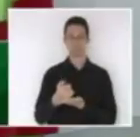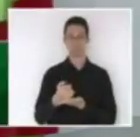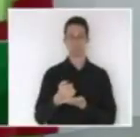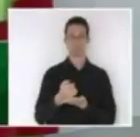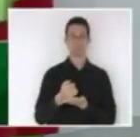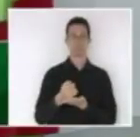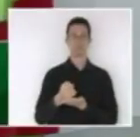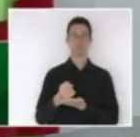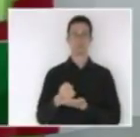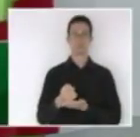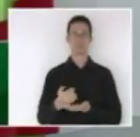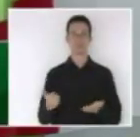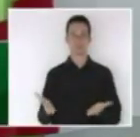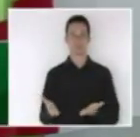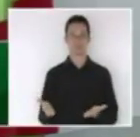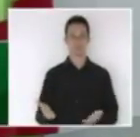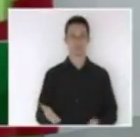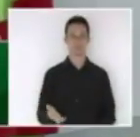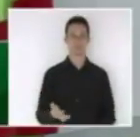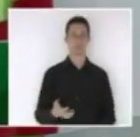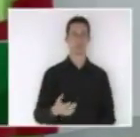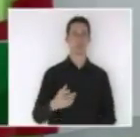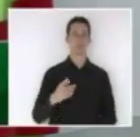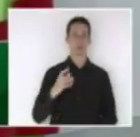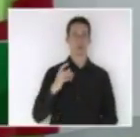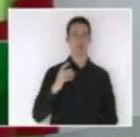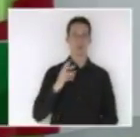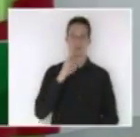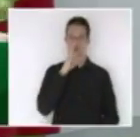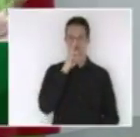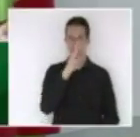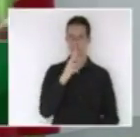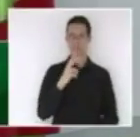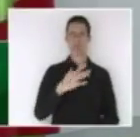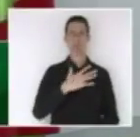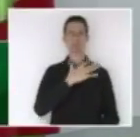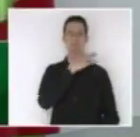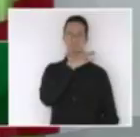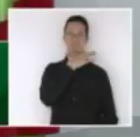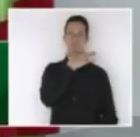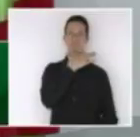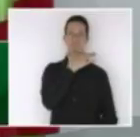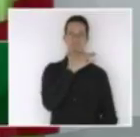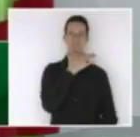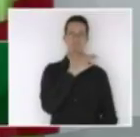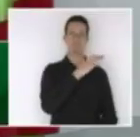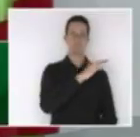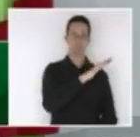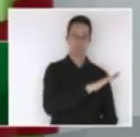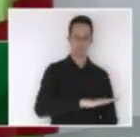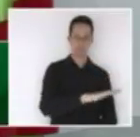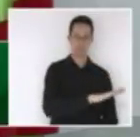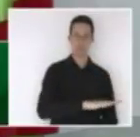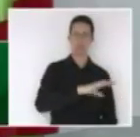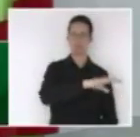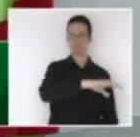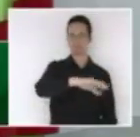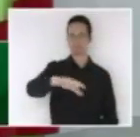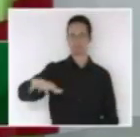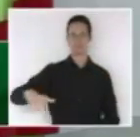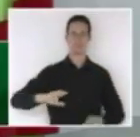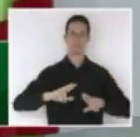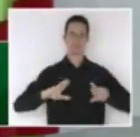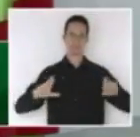séria crise financeira em todos os setores. Então, o Estado não pode se dar esse luxo.